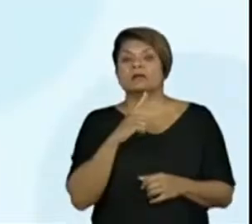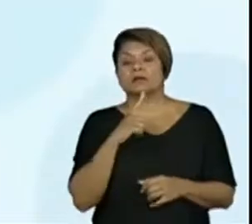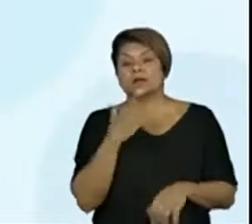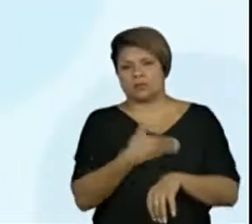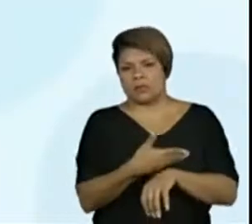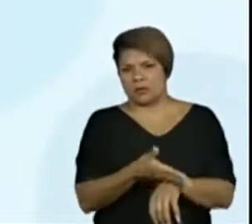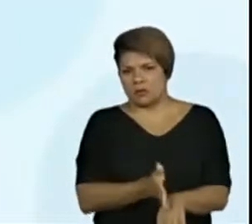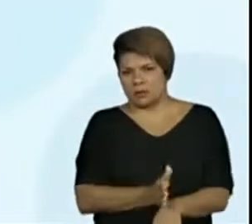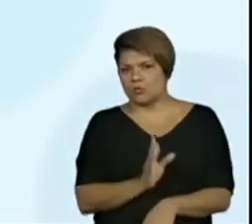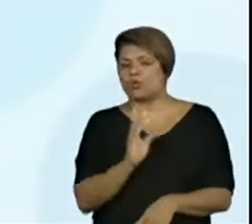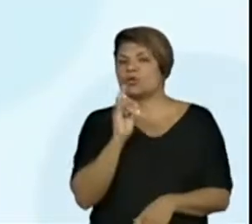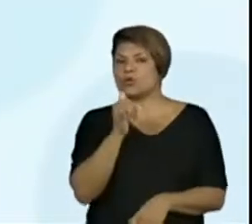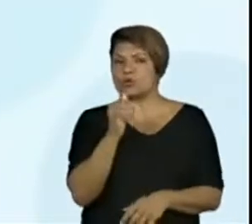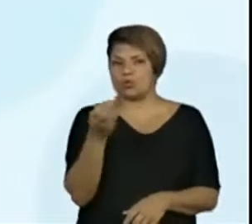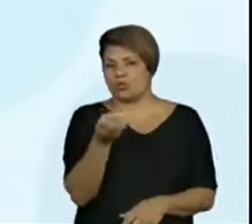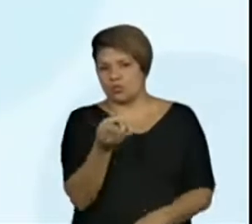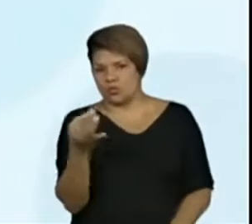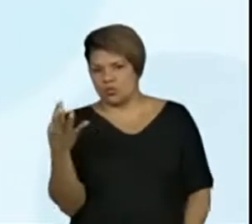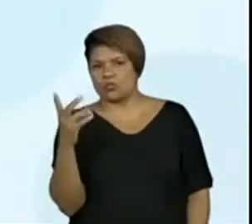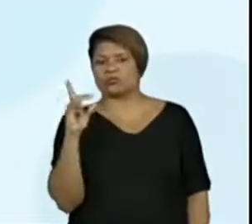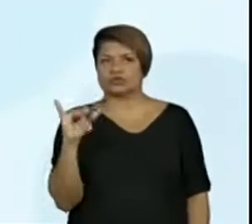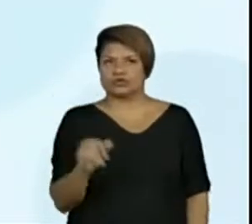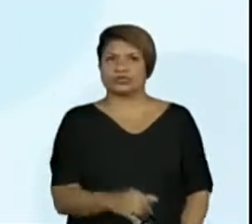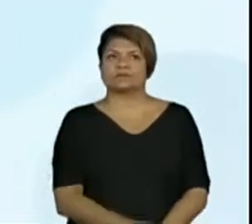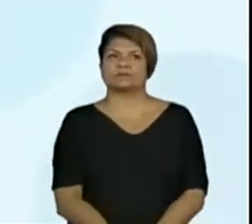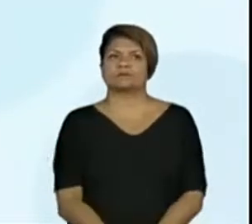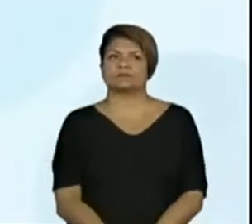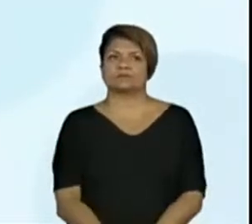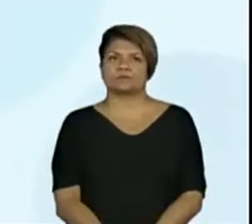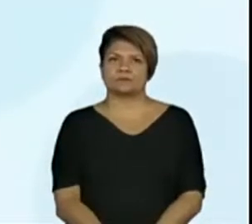dias. Como vocês apontaram,